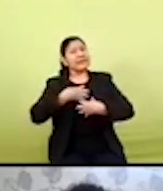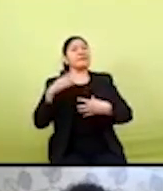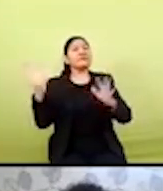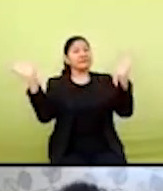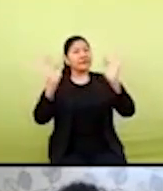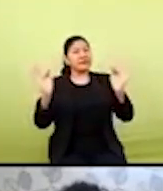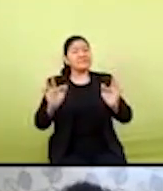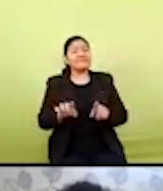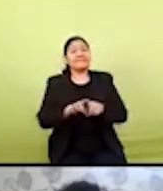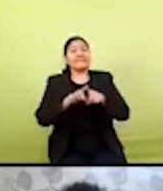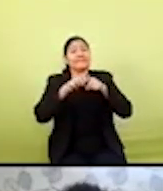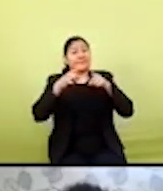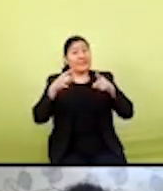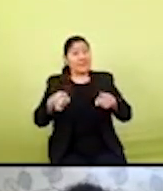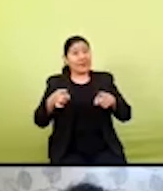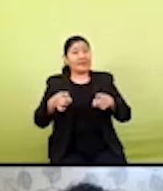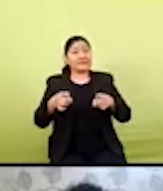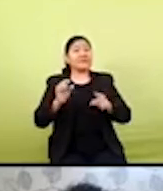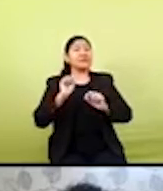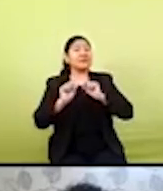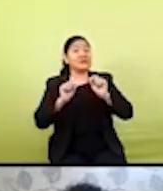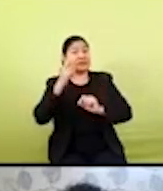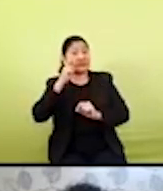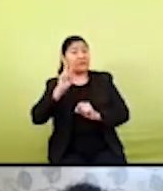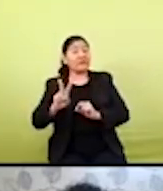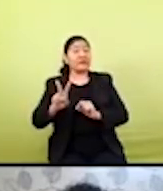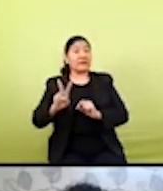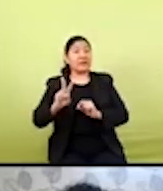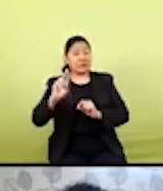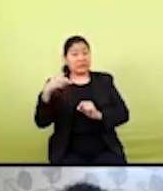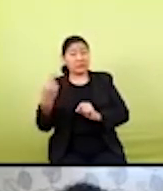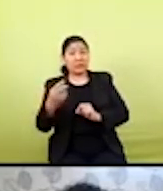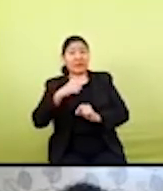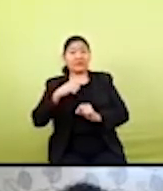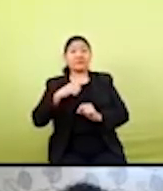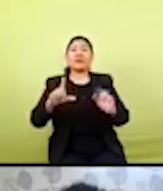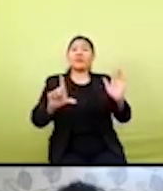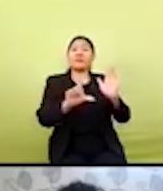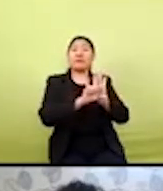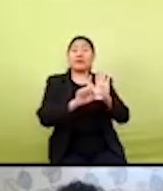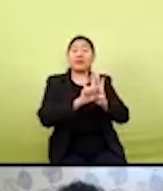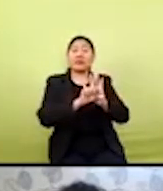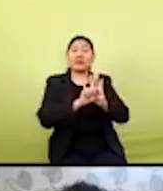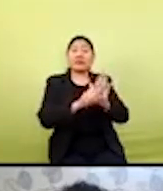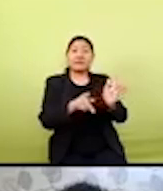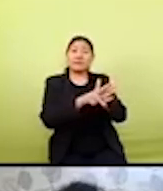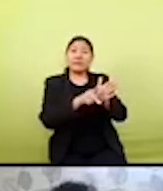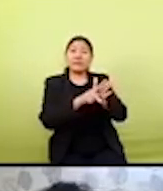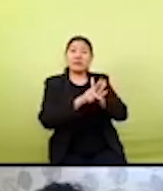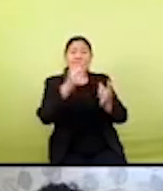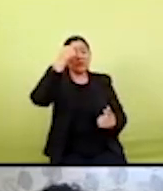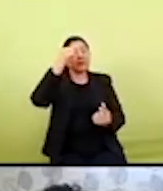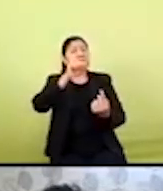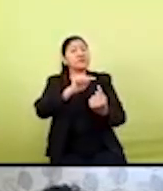mulheres, né, de muitas décadas, para que nós tivéssemos uma lei que tivesse esse objetivo,